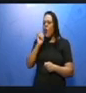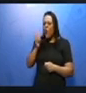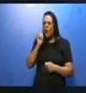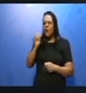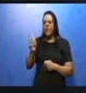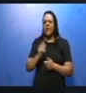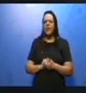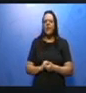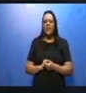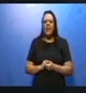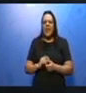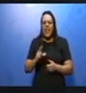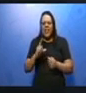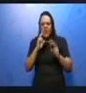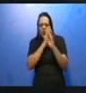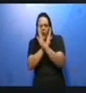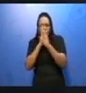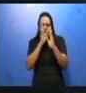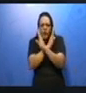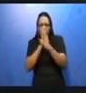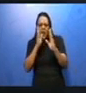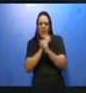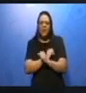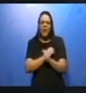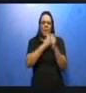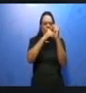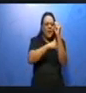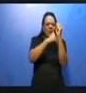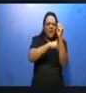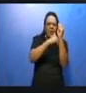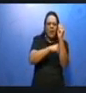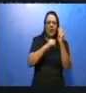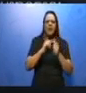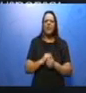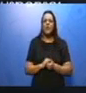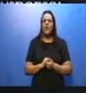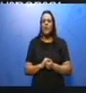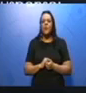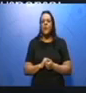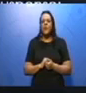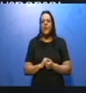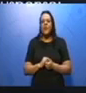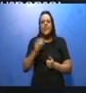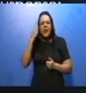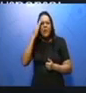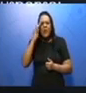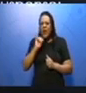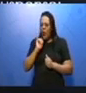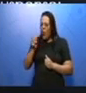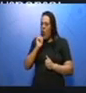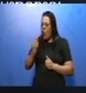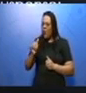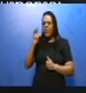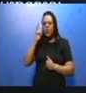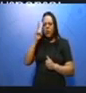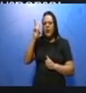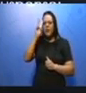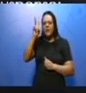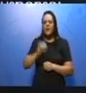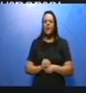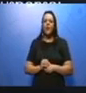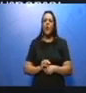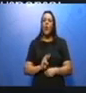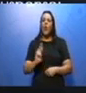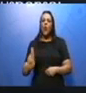né? Criar o suspense, o mistério, a reviravolta, a peripécia, né? Como que a história é contada e utilizar também essas